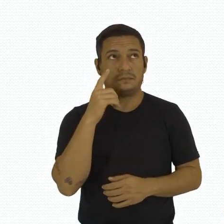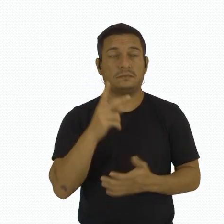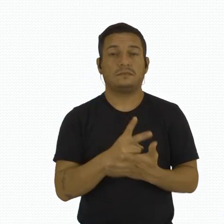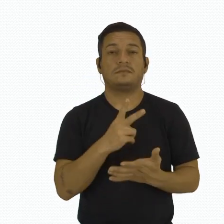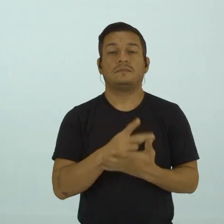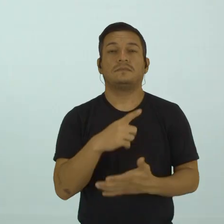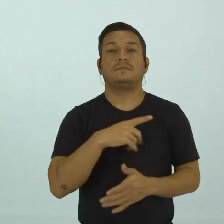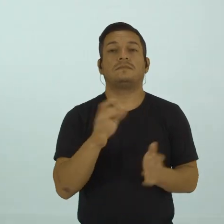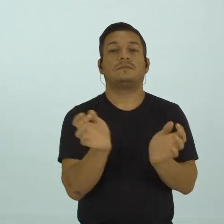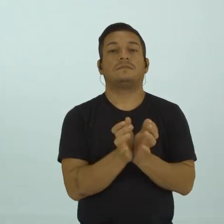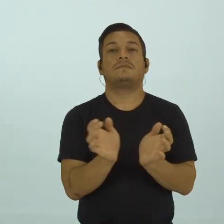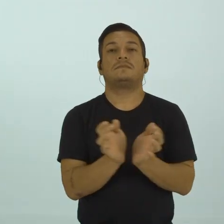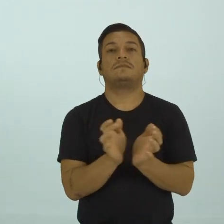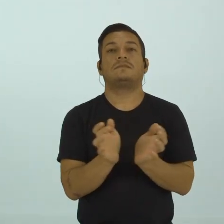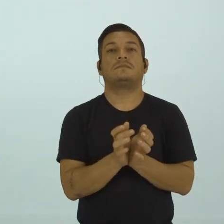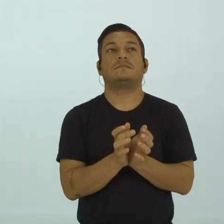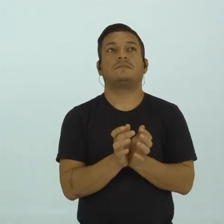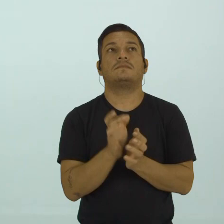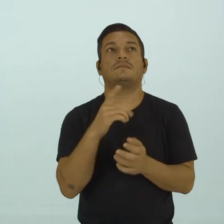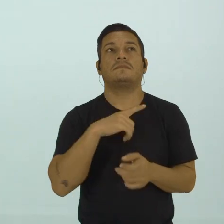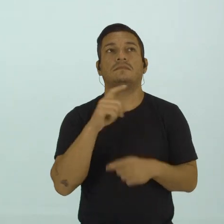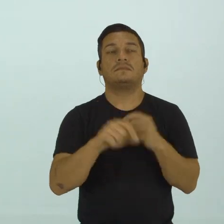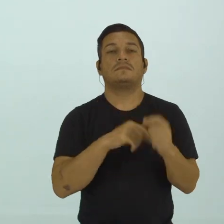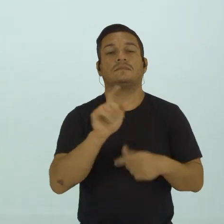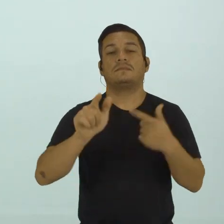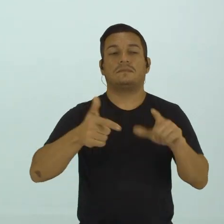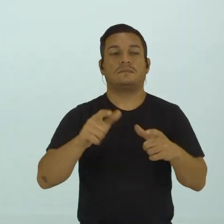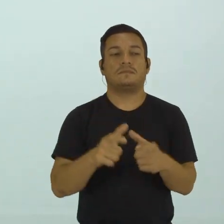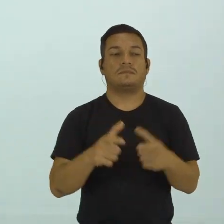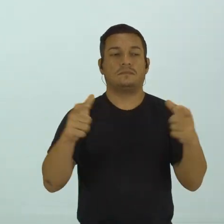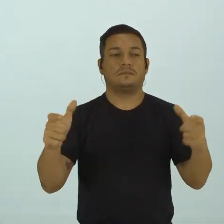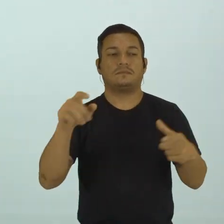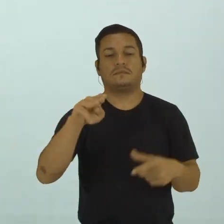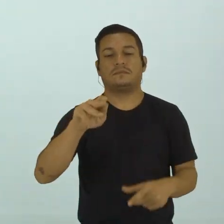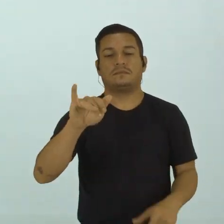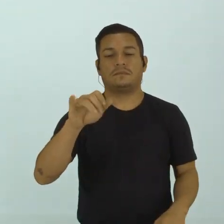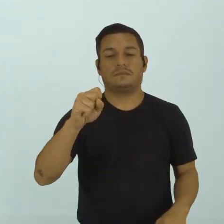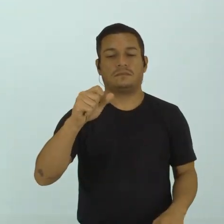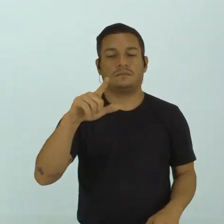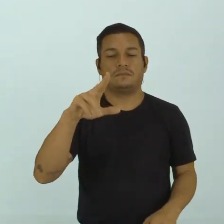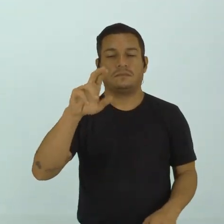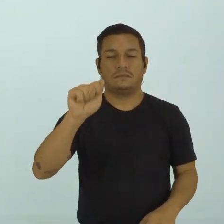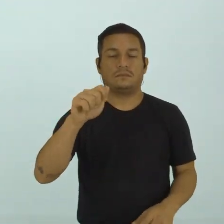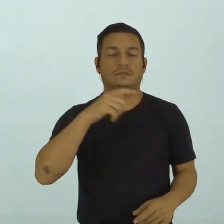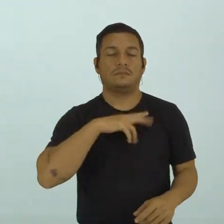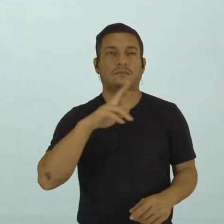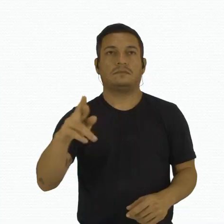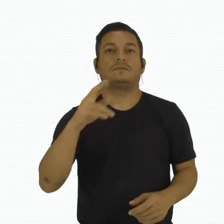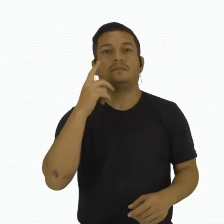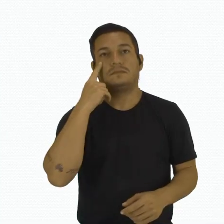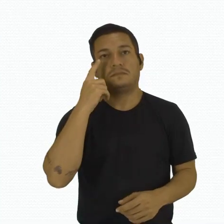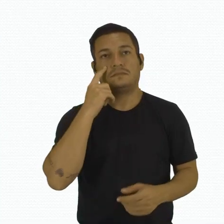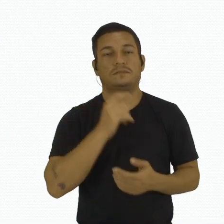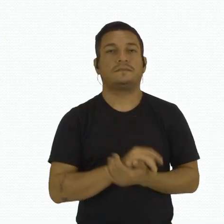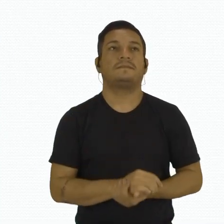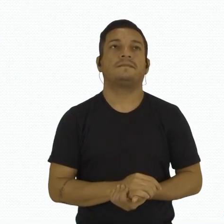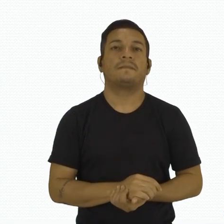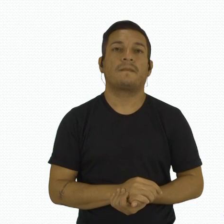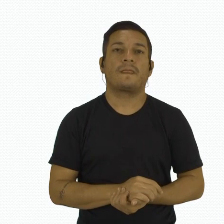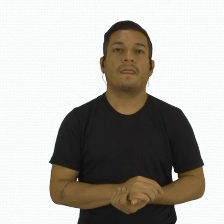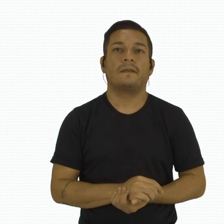um conjunto, né, a gente atribui a ele uma letra maiúscula para estar representando esse conjunto. Então, ó, voltando para cá,